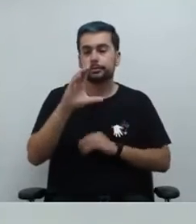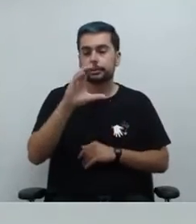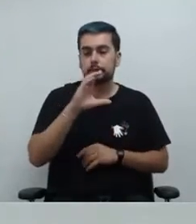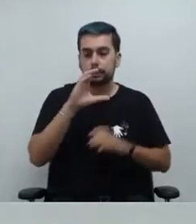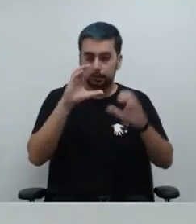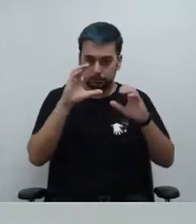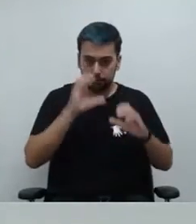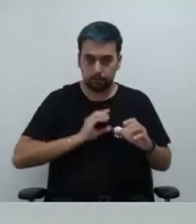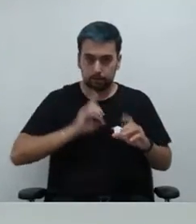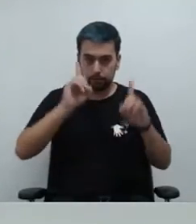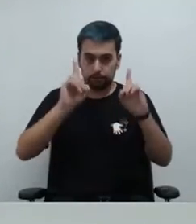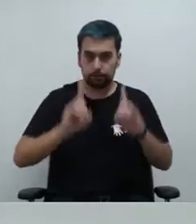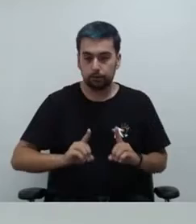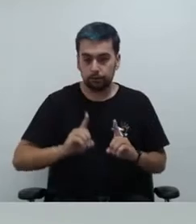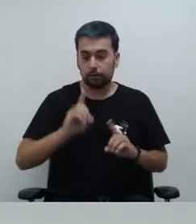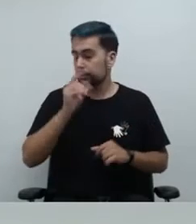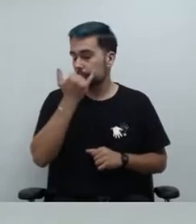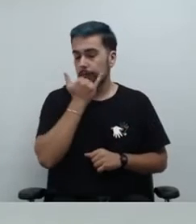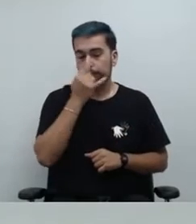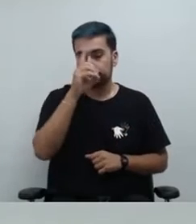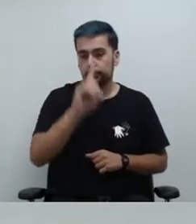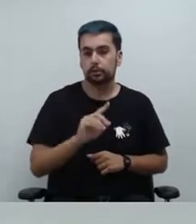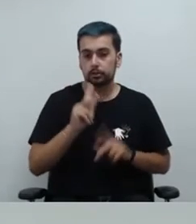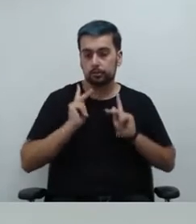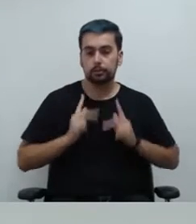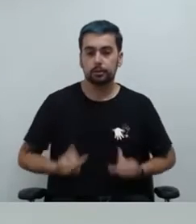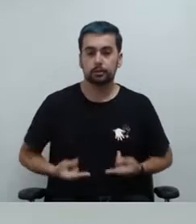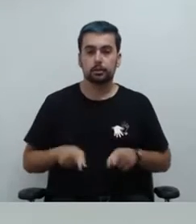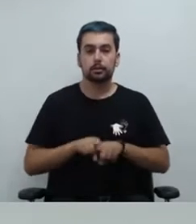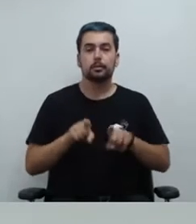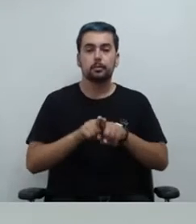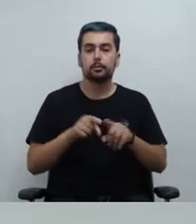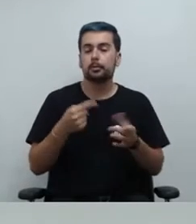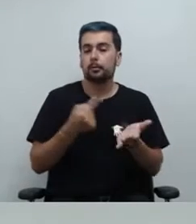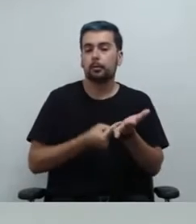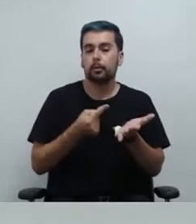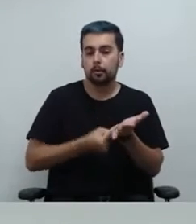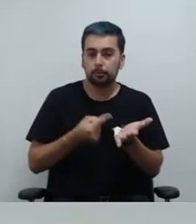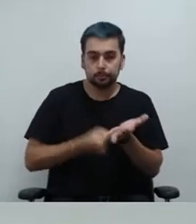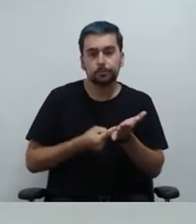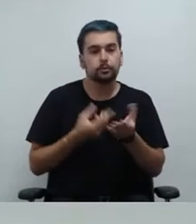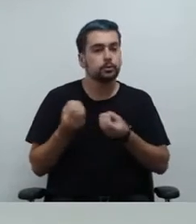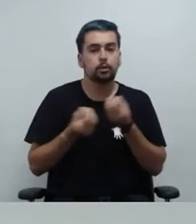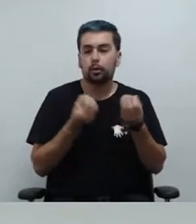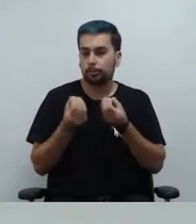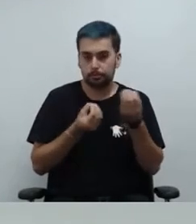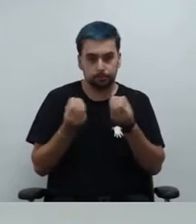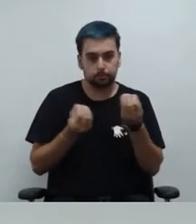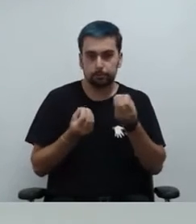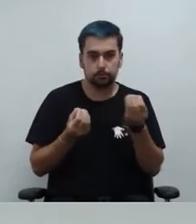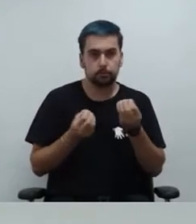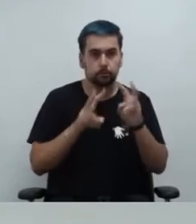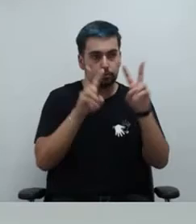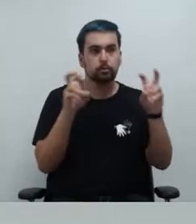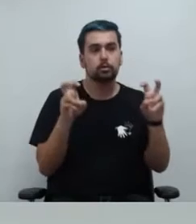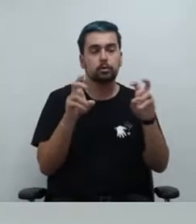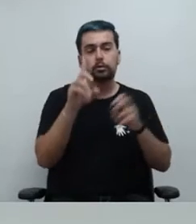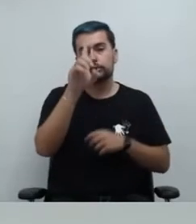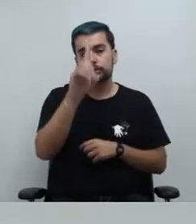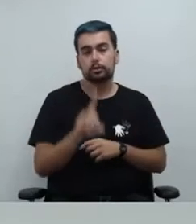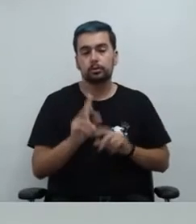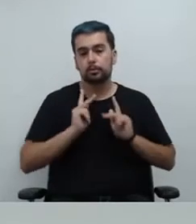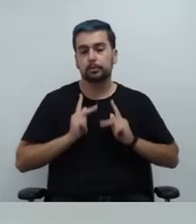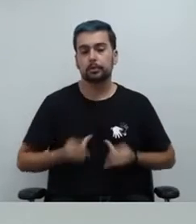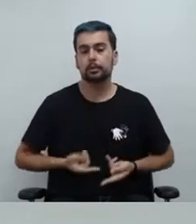de especialização dos cargos, que volta justamente para pensar a maneira como, né, atuar com a temática de direitos